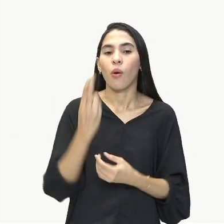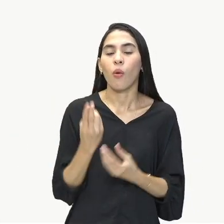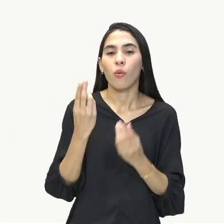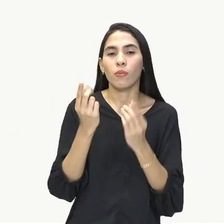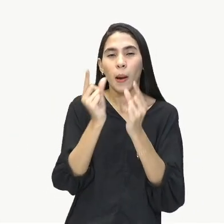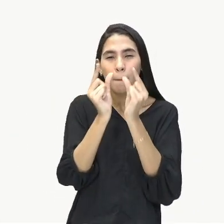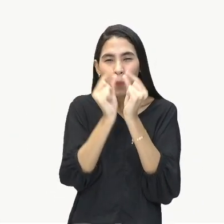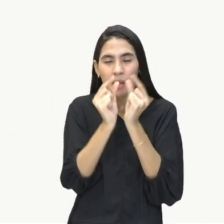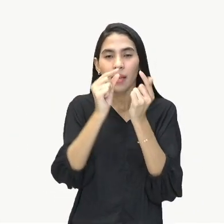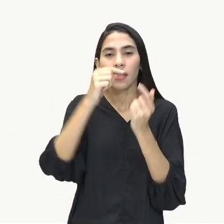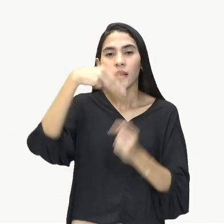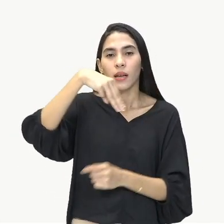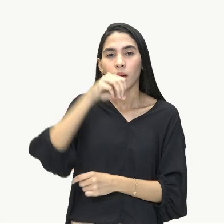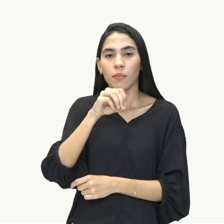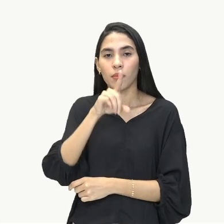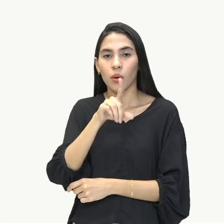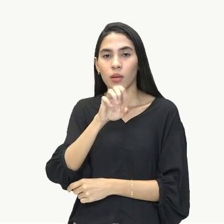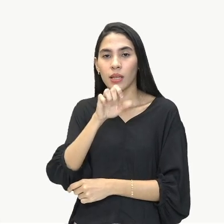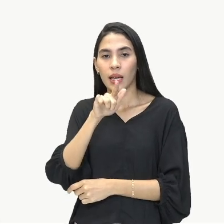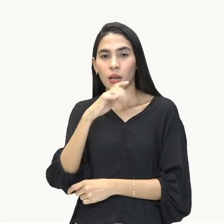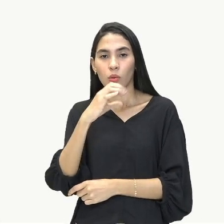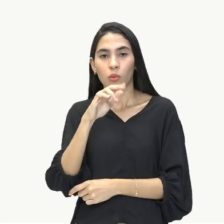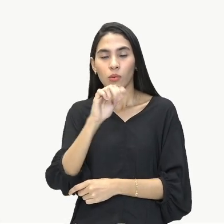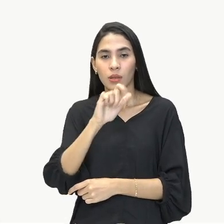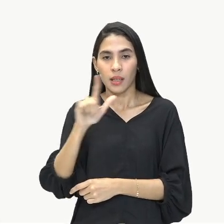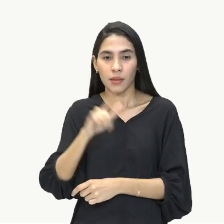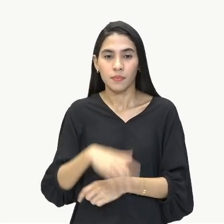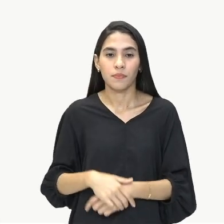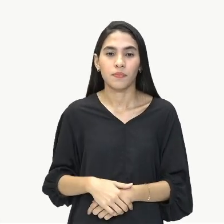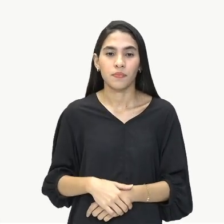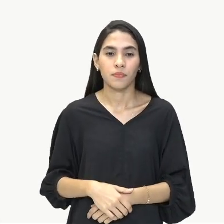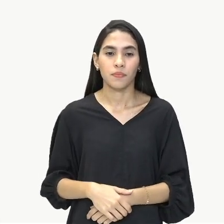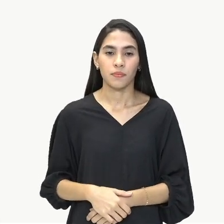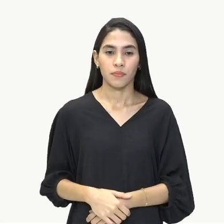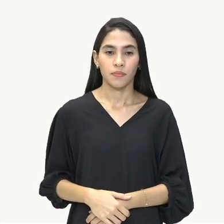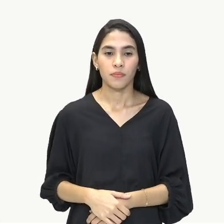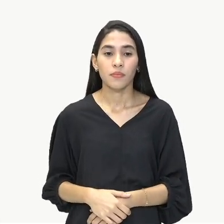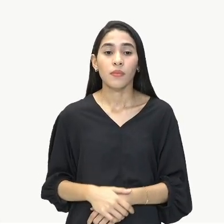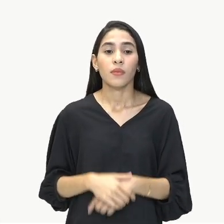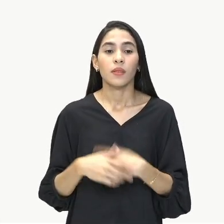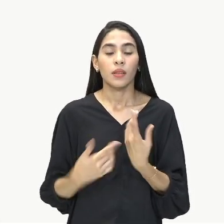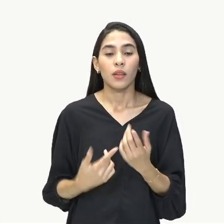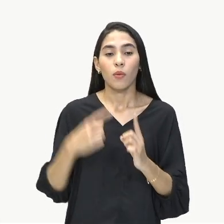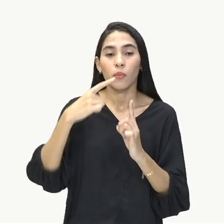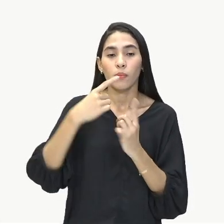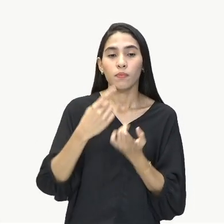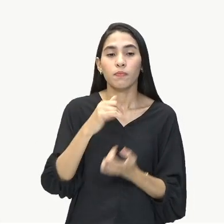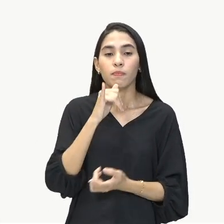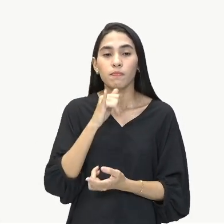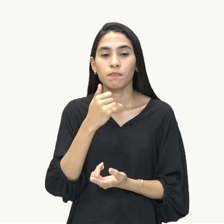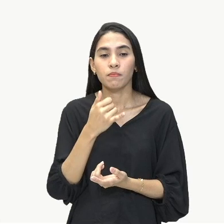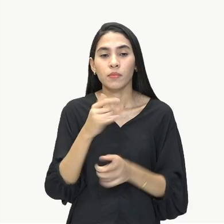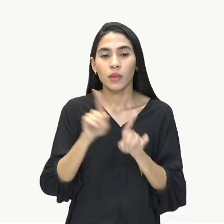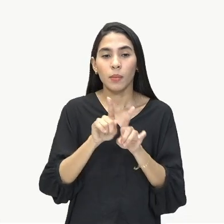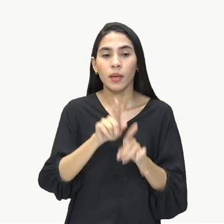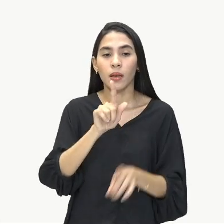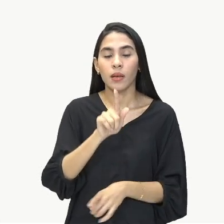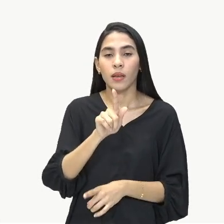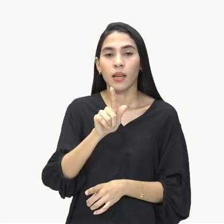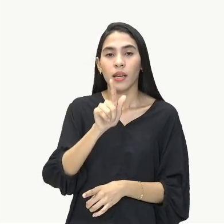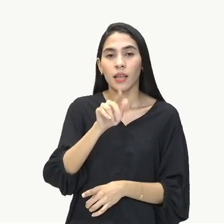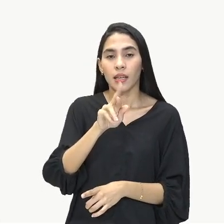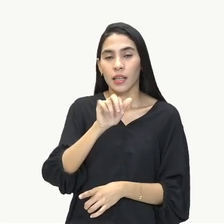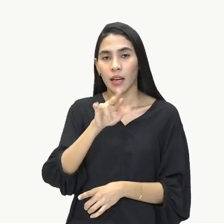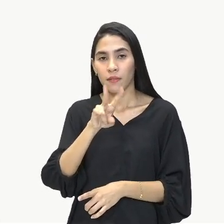moléculas. Na dispersão A, em relação à gravidade, as partículas não